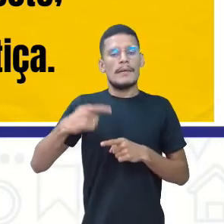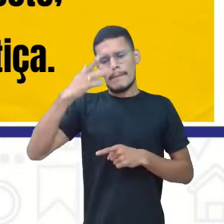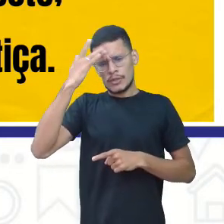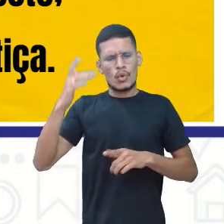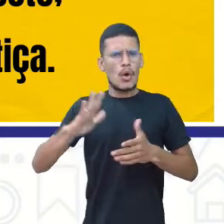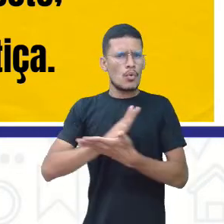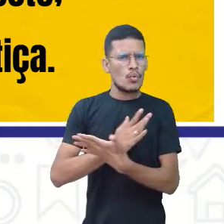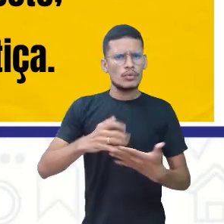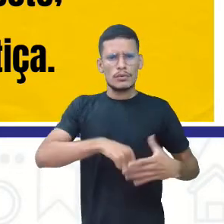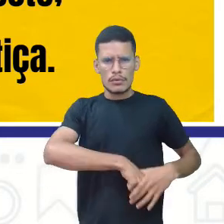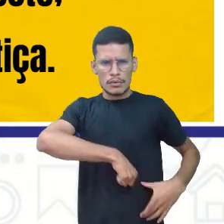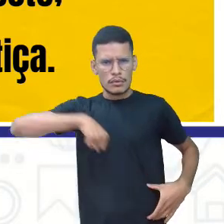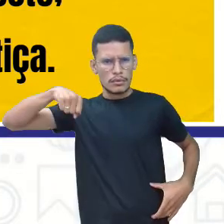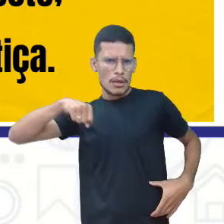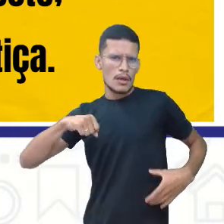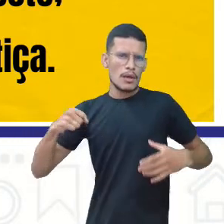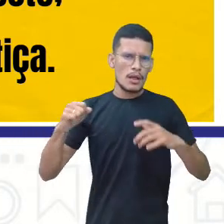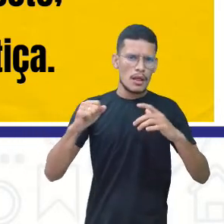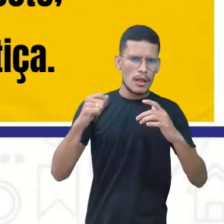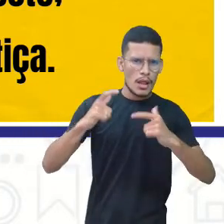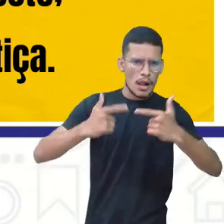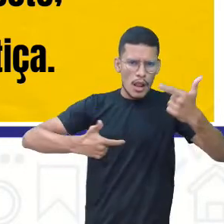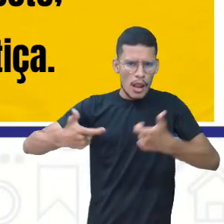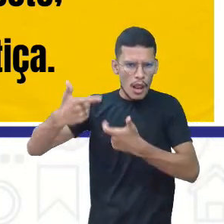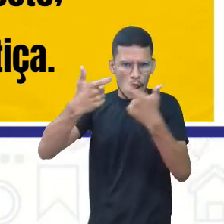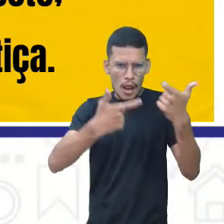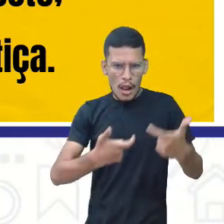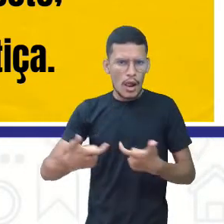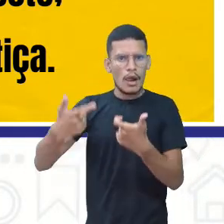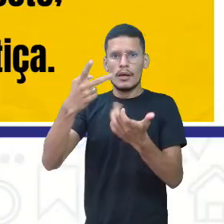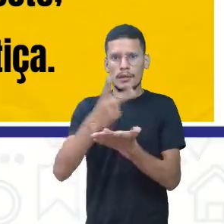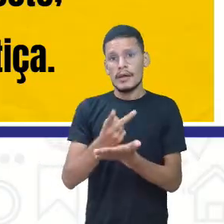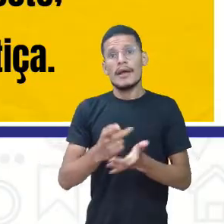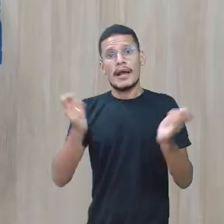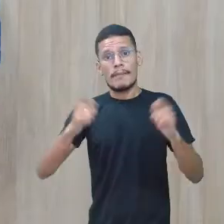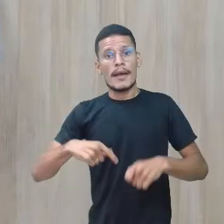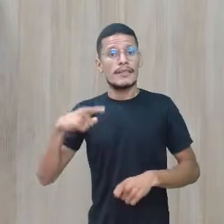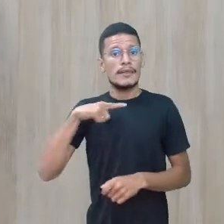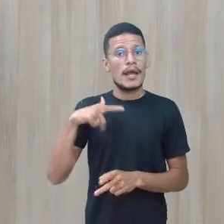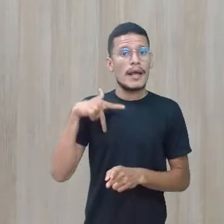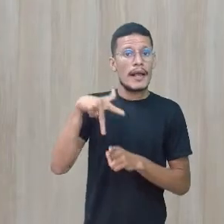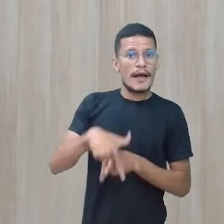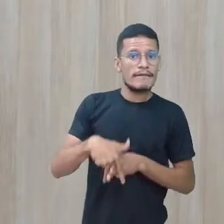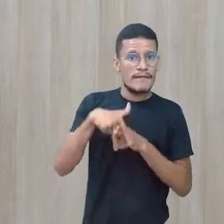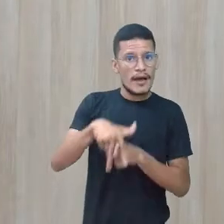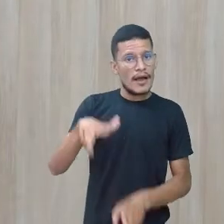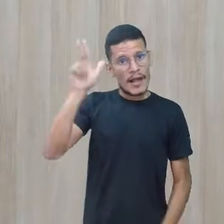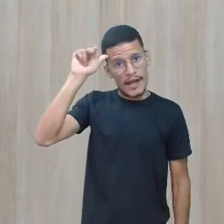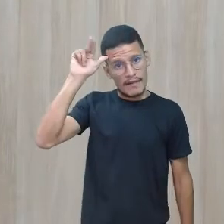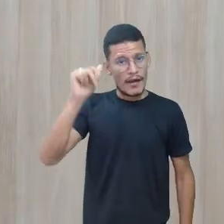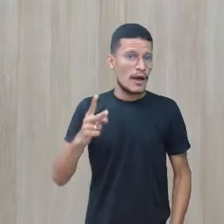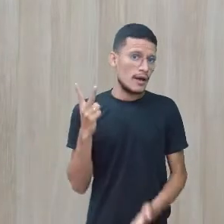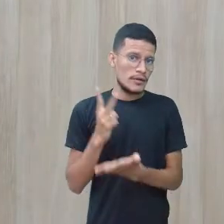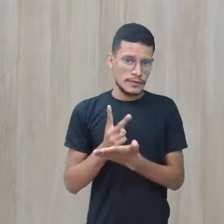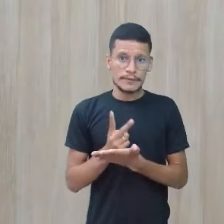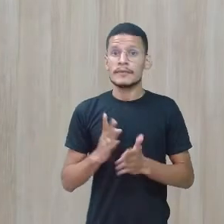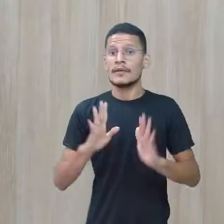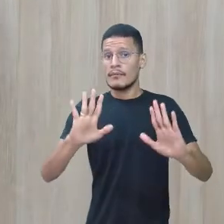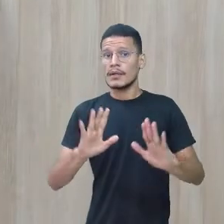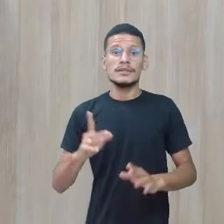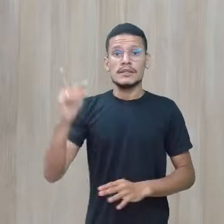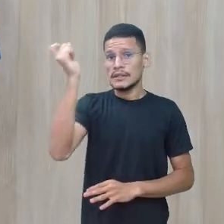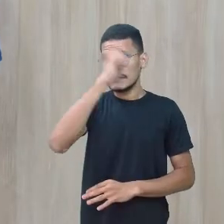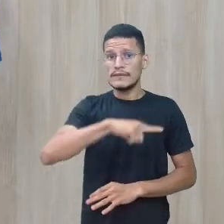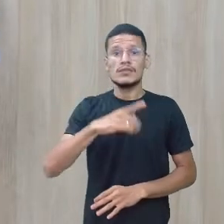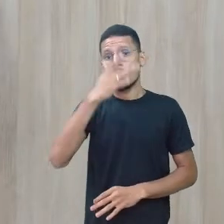então eles conseguiam manter, né, ali um cavalo, então era muito difícil naquele momento